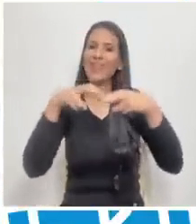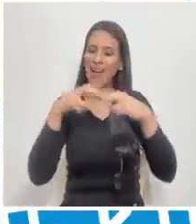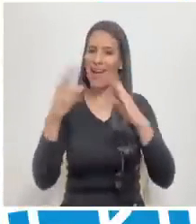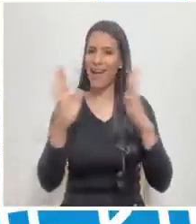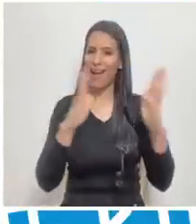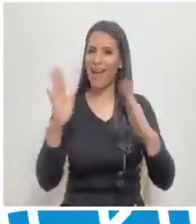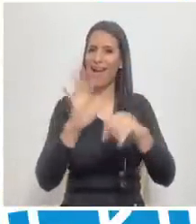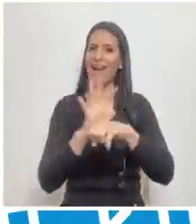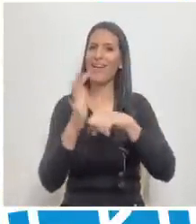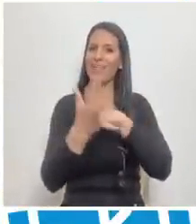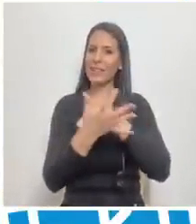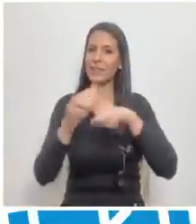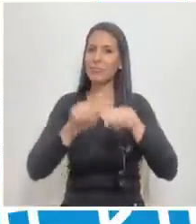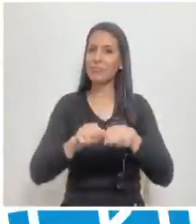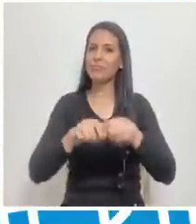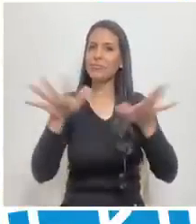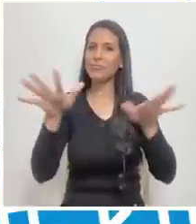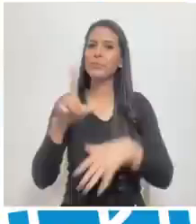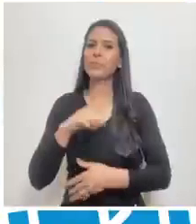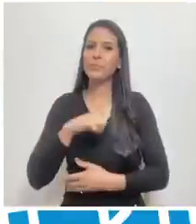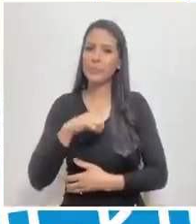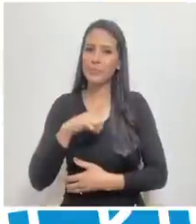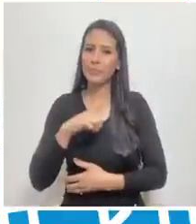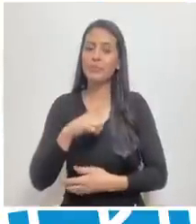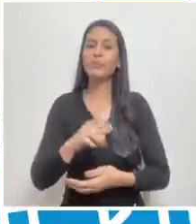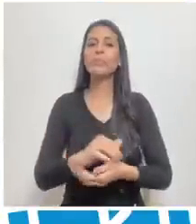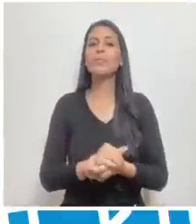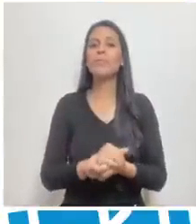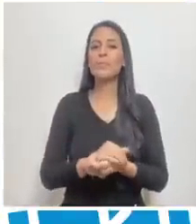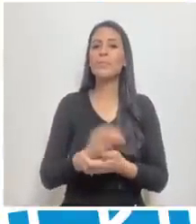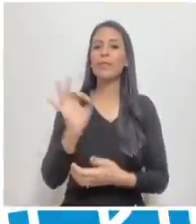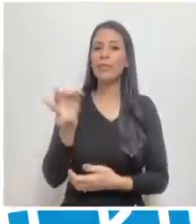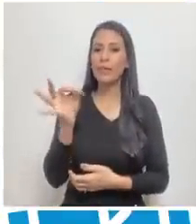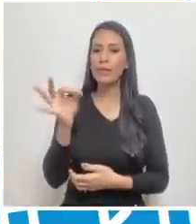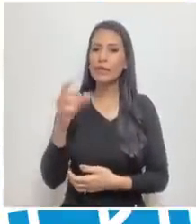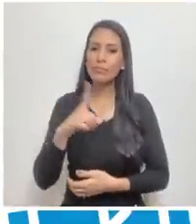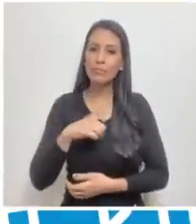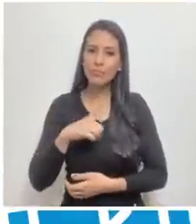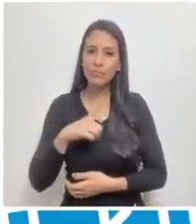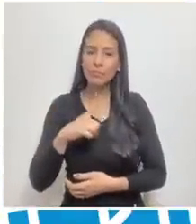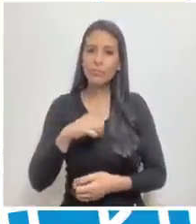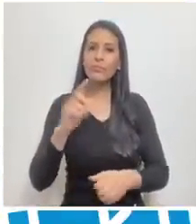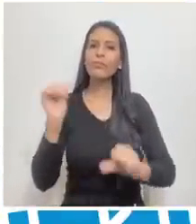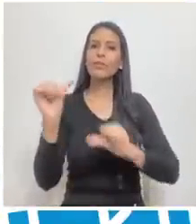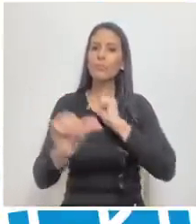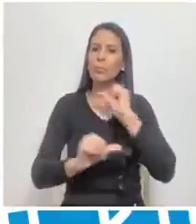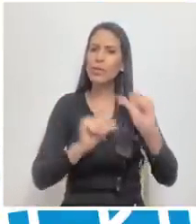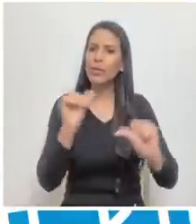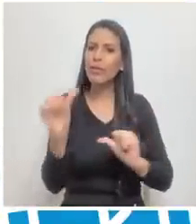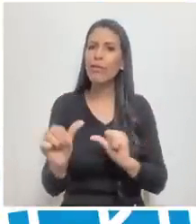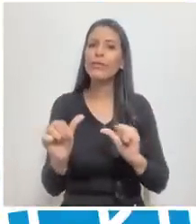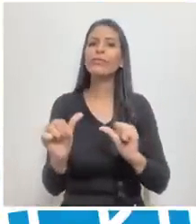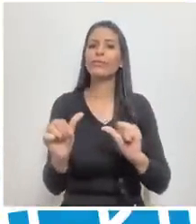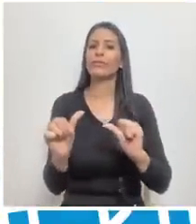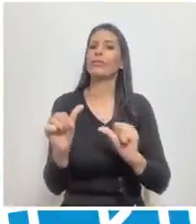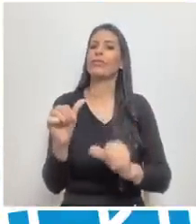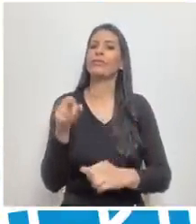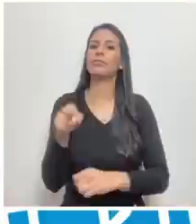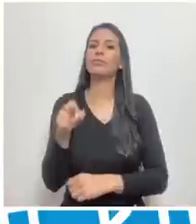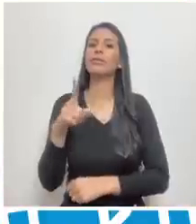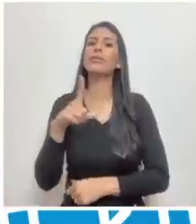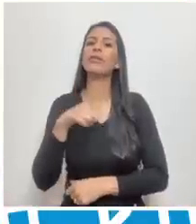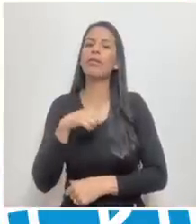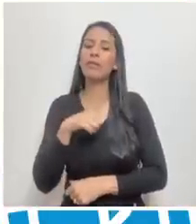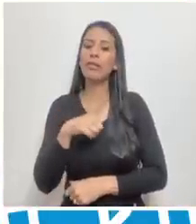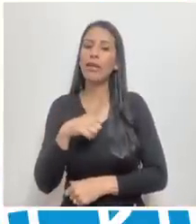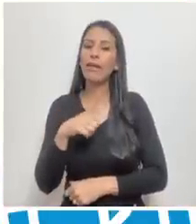de normativas, né, brasileiras, a mudança de mundo e as mudanças causadas